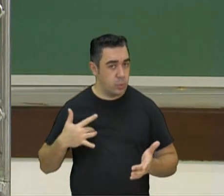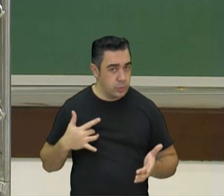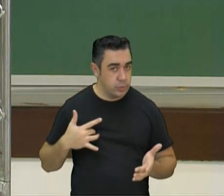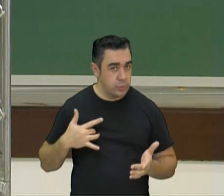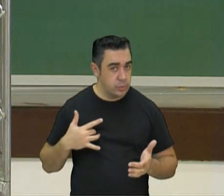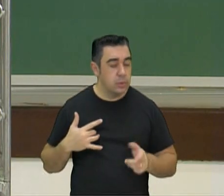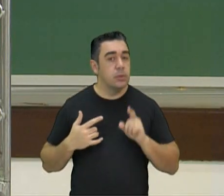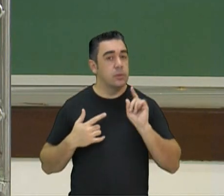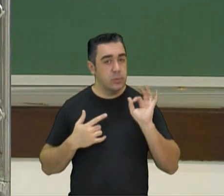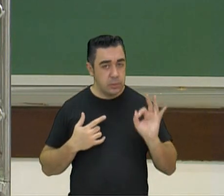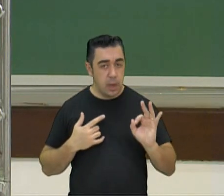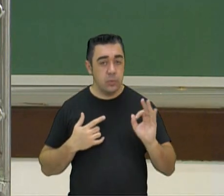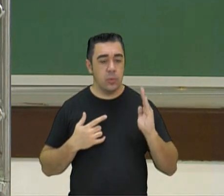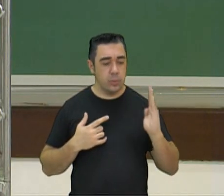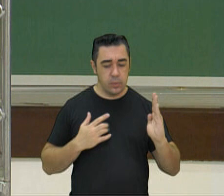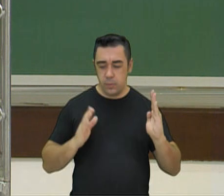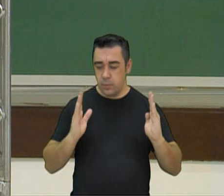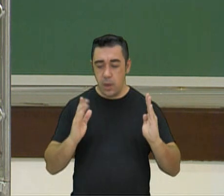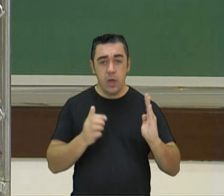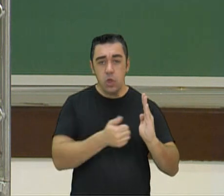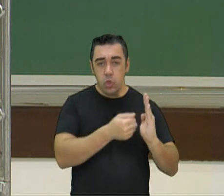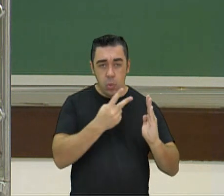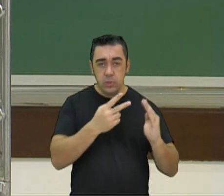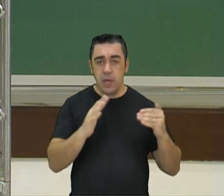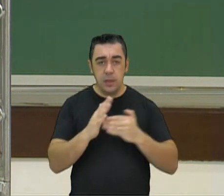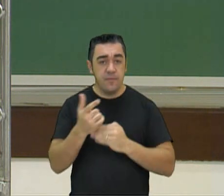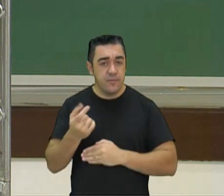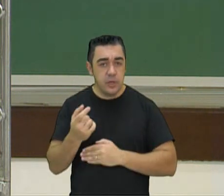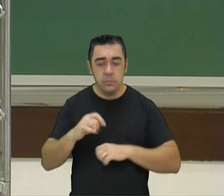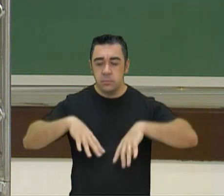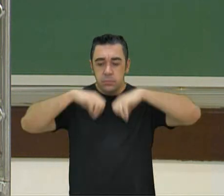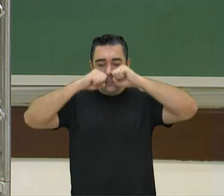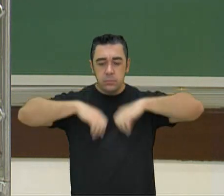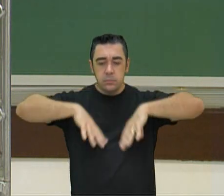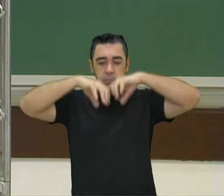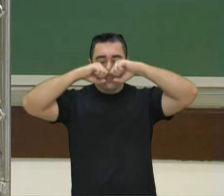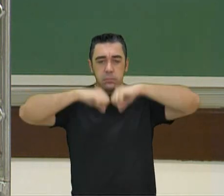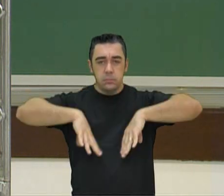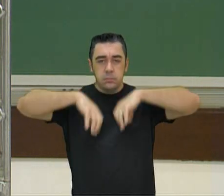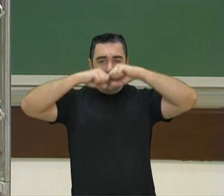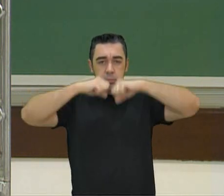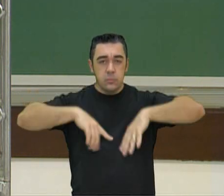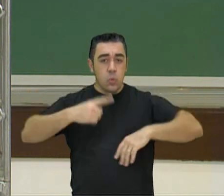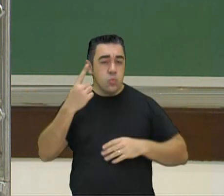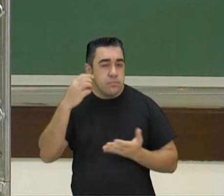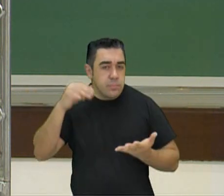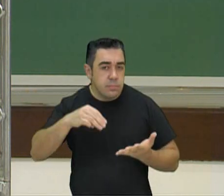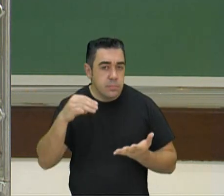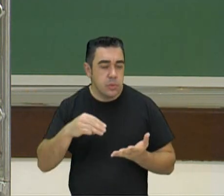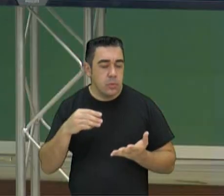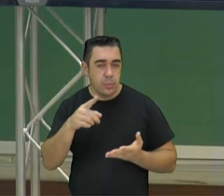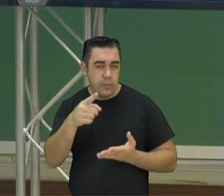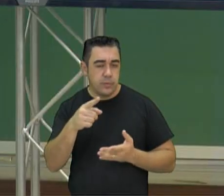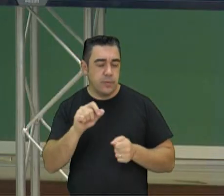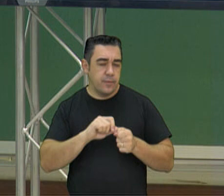é 12 a 20 vezes por minuto. Então, já falei para vocês também para verificar